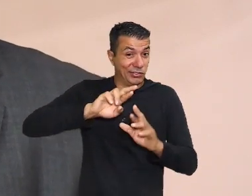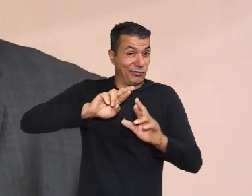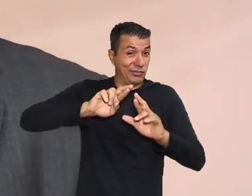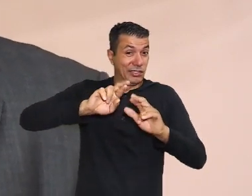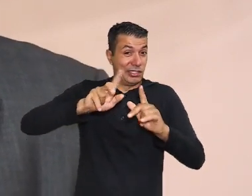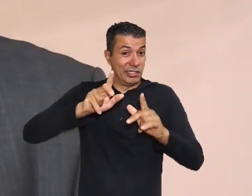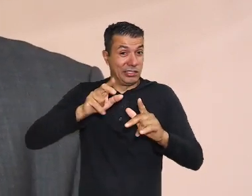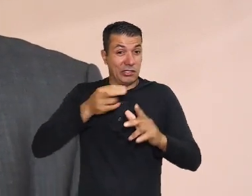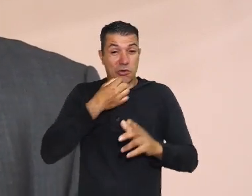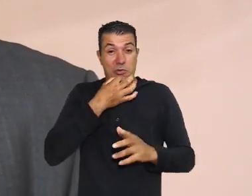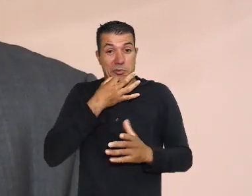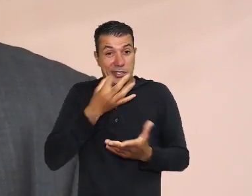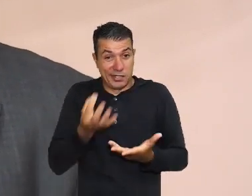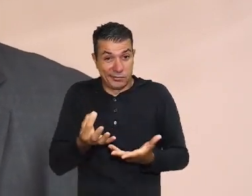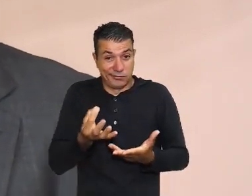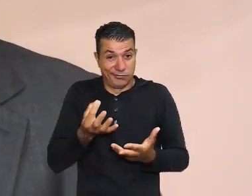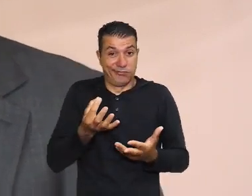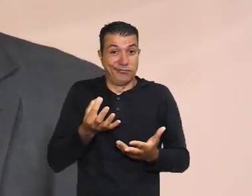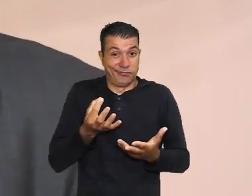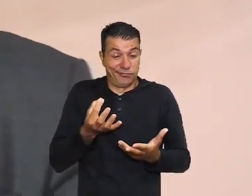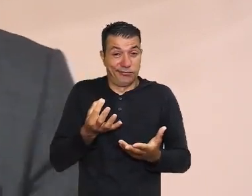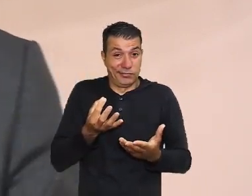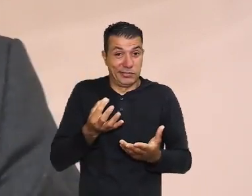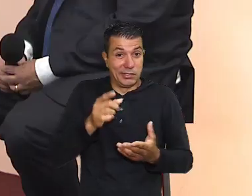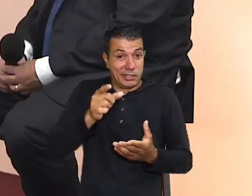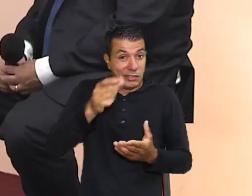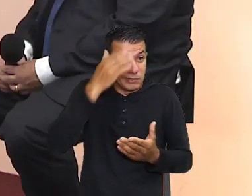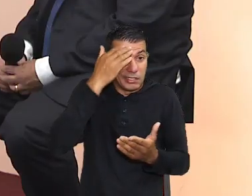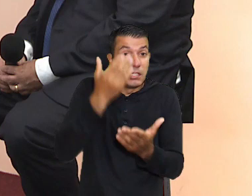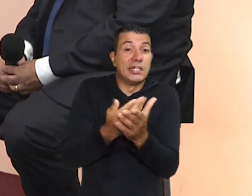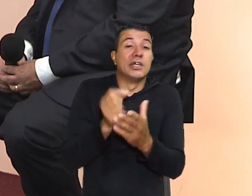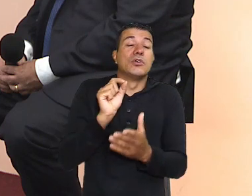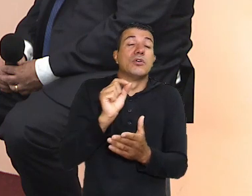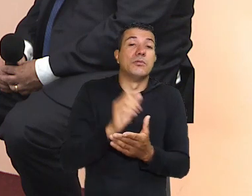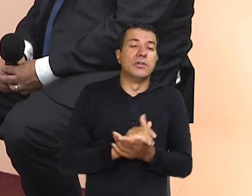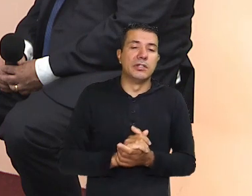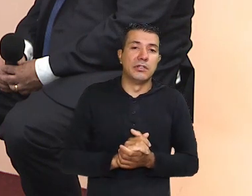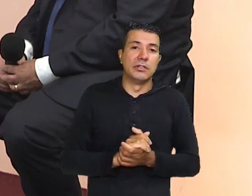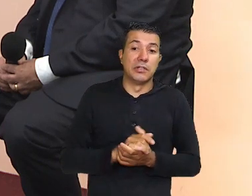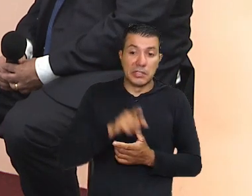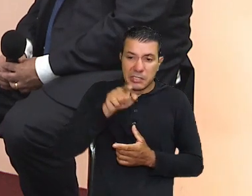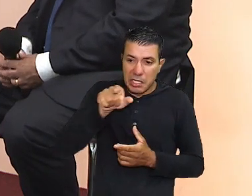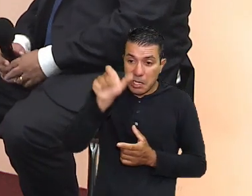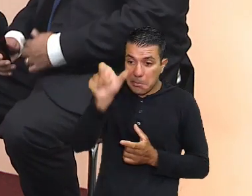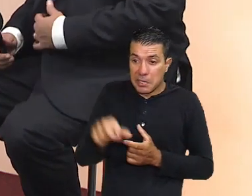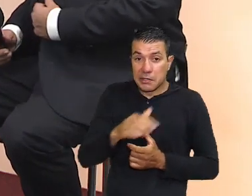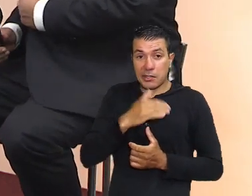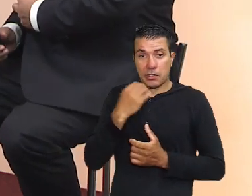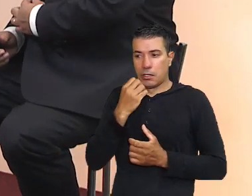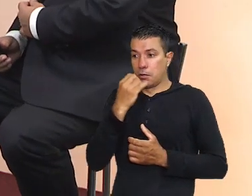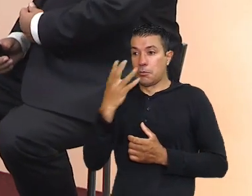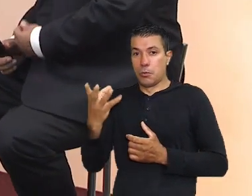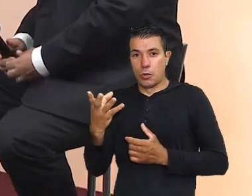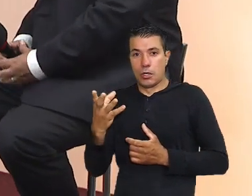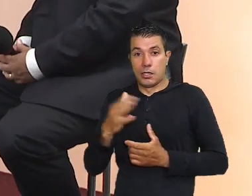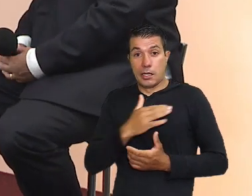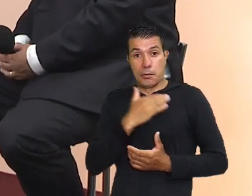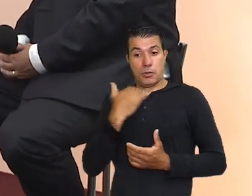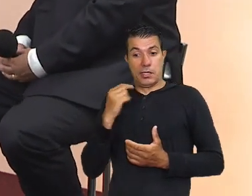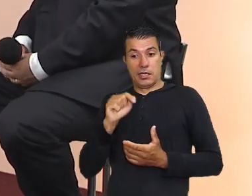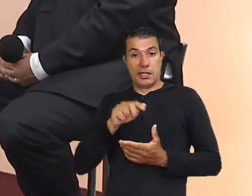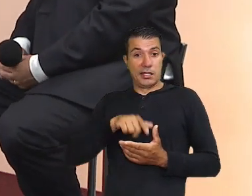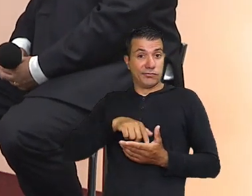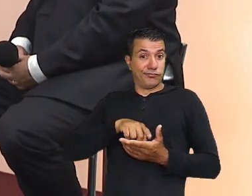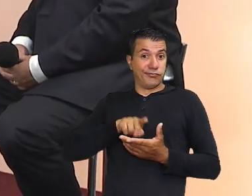vamos falar um pouquinho também sobre isso. Alguns também creem da seguinte forma: se a pessoa foi boa, na sua morte, ela já